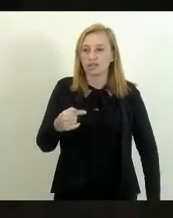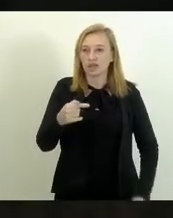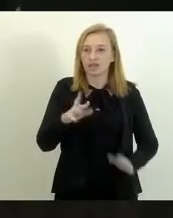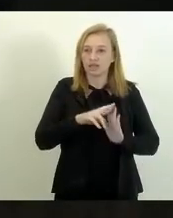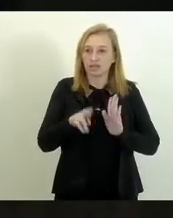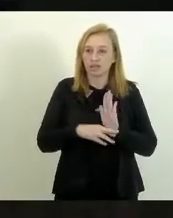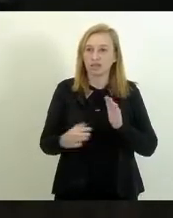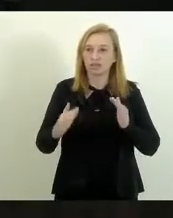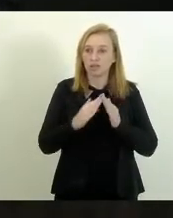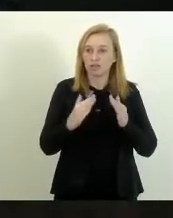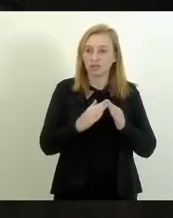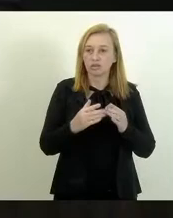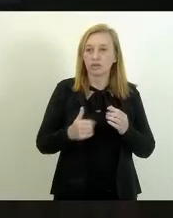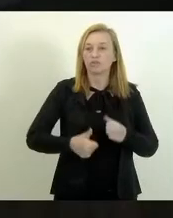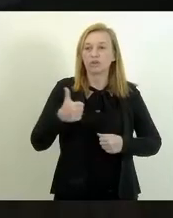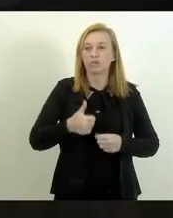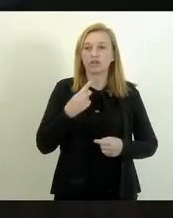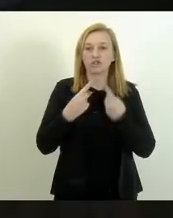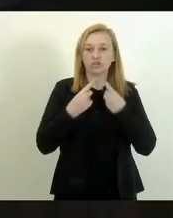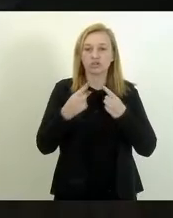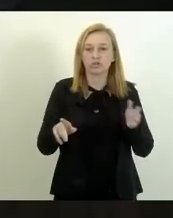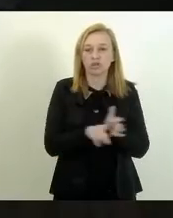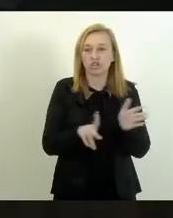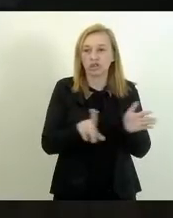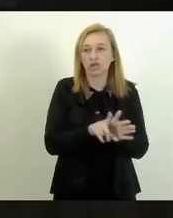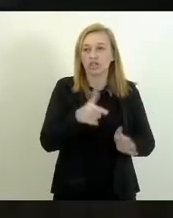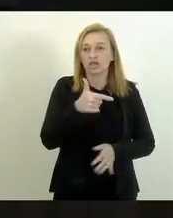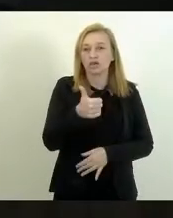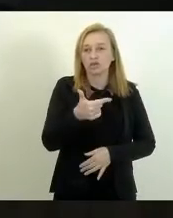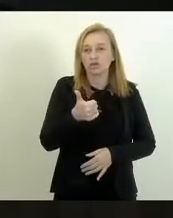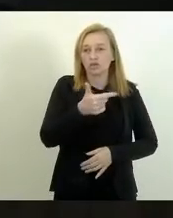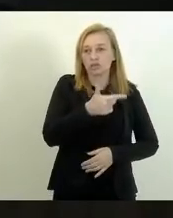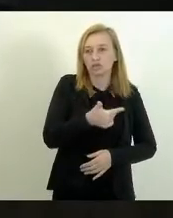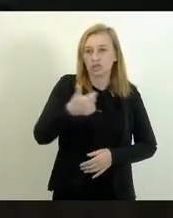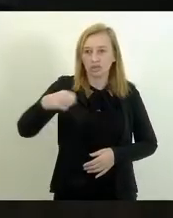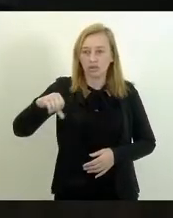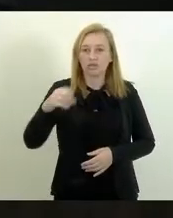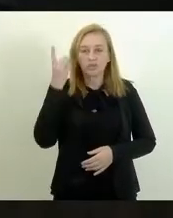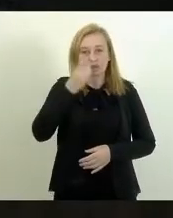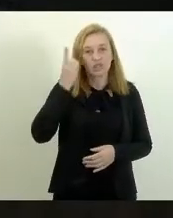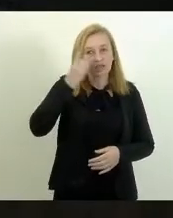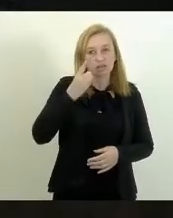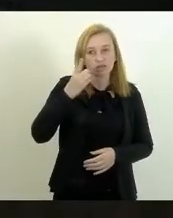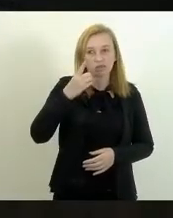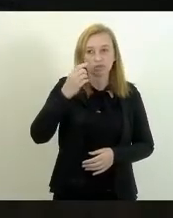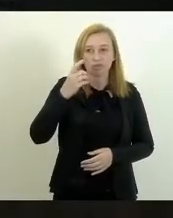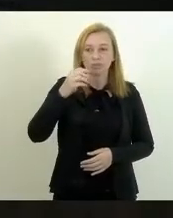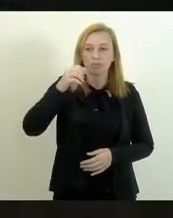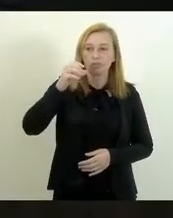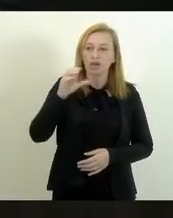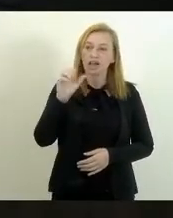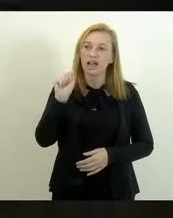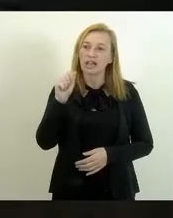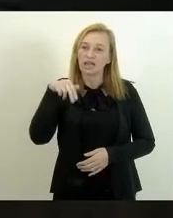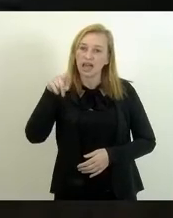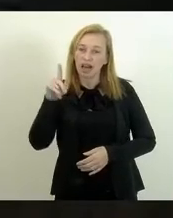em tramitação ordinária, em votação, em primeira discussão, projeto de lei número 1279 de 19, de autoria do deputado Márcio Canella, que altera